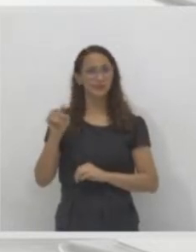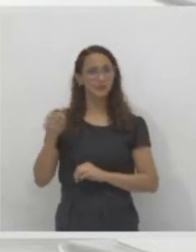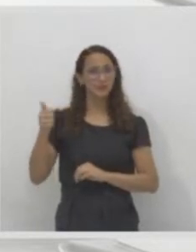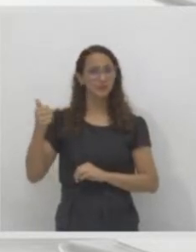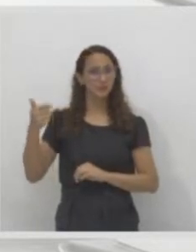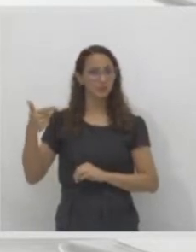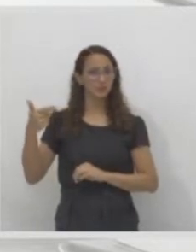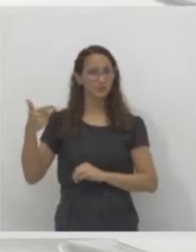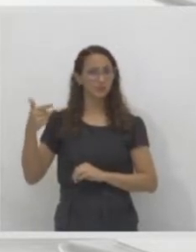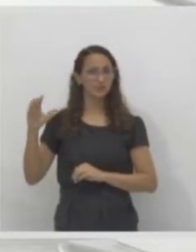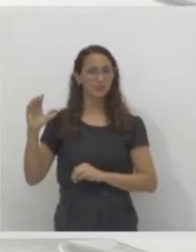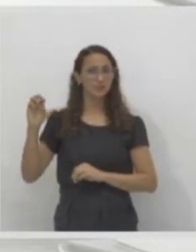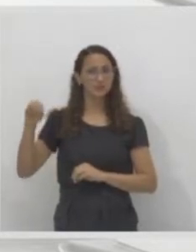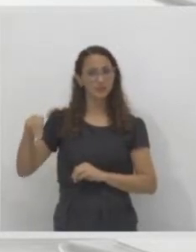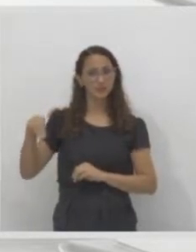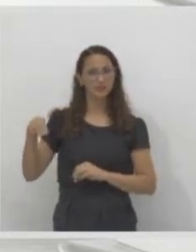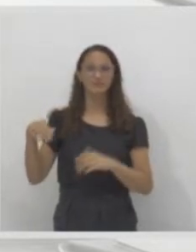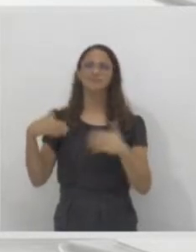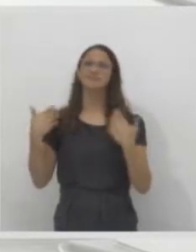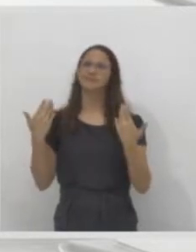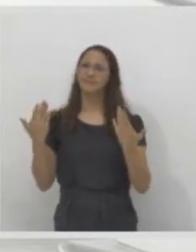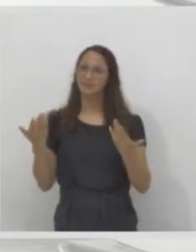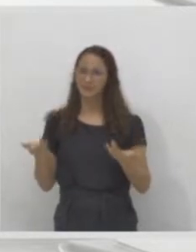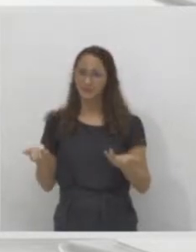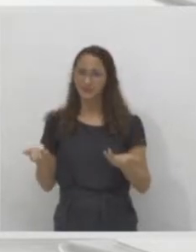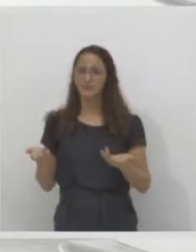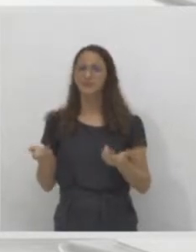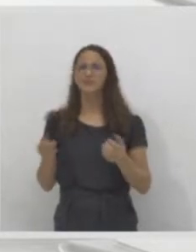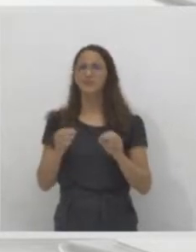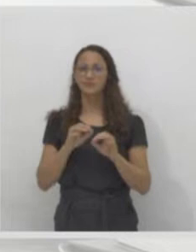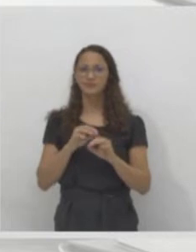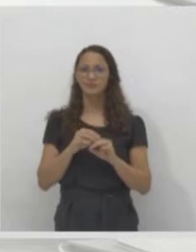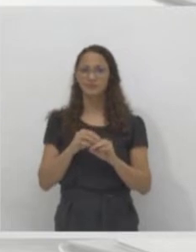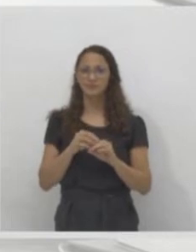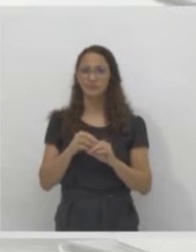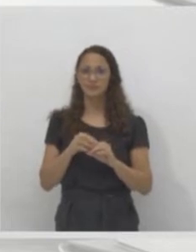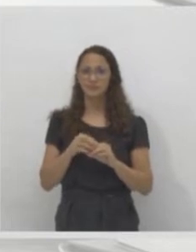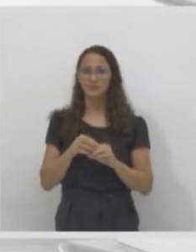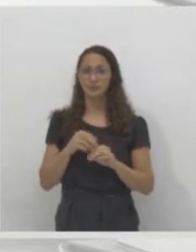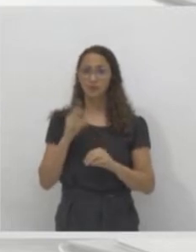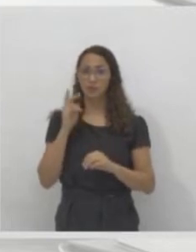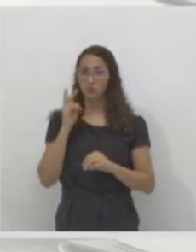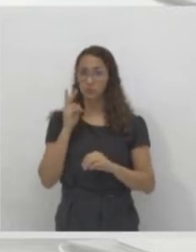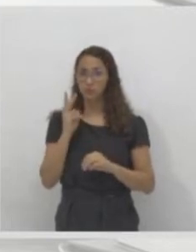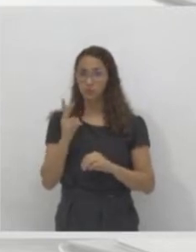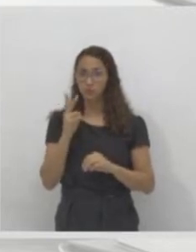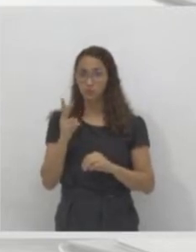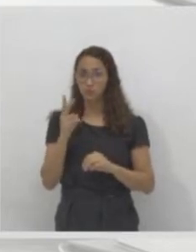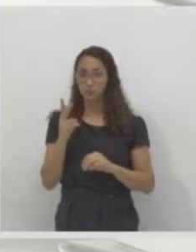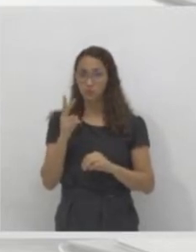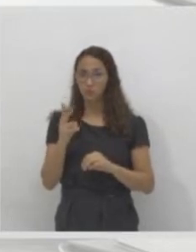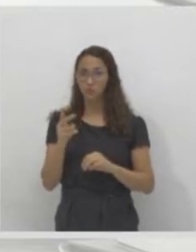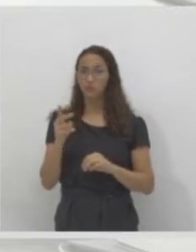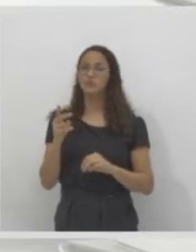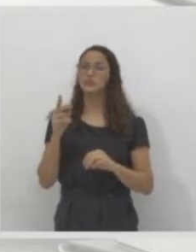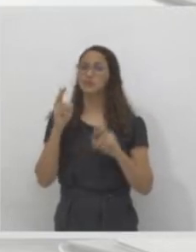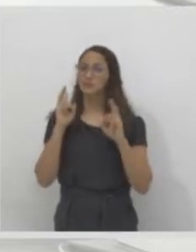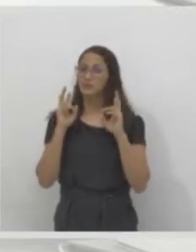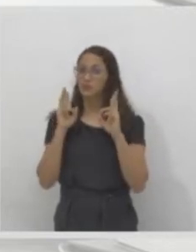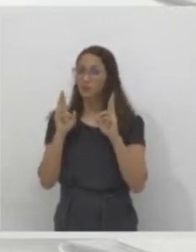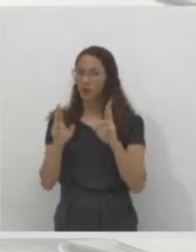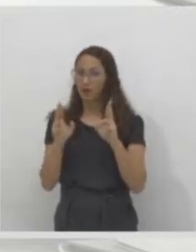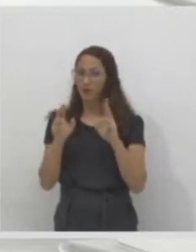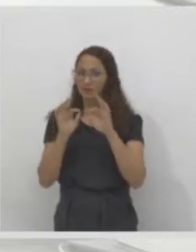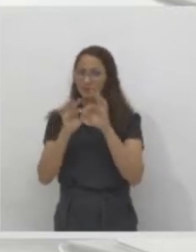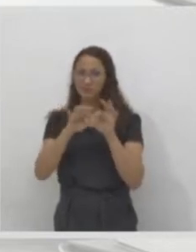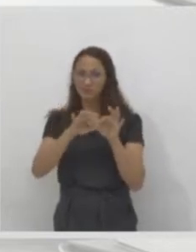centímetros. Logo, então, eu tenho 2 medidas de segmento que são